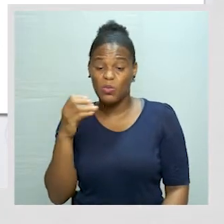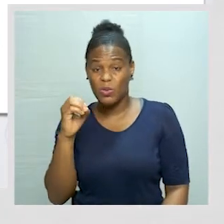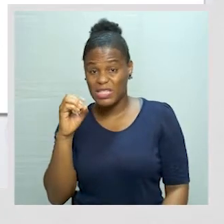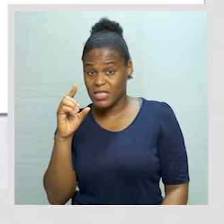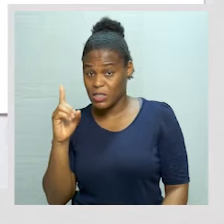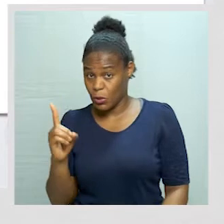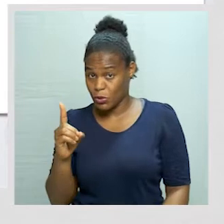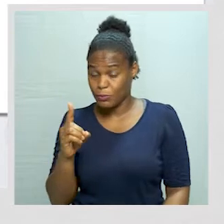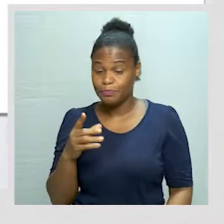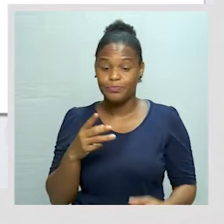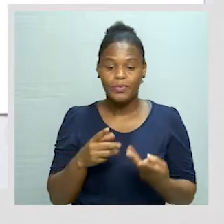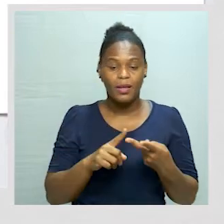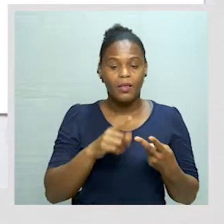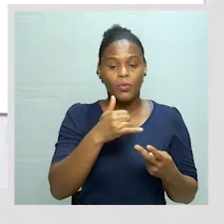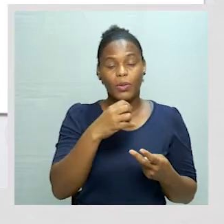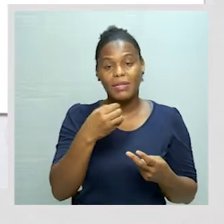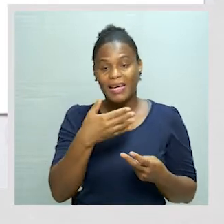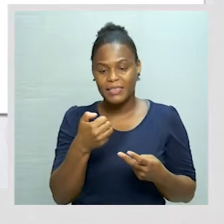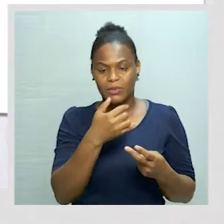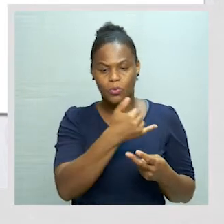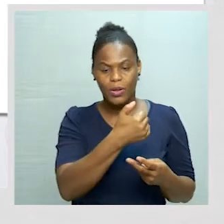56.106, em 2015,